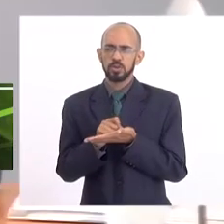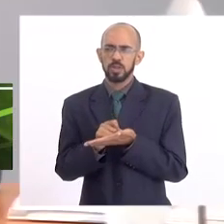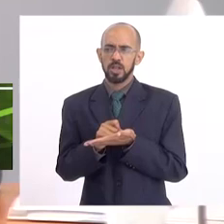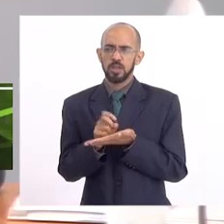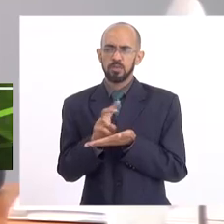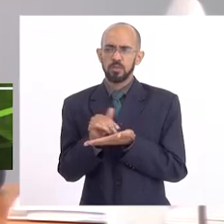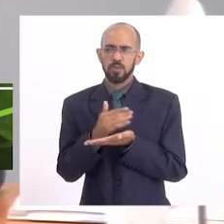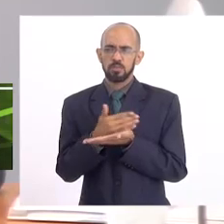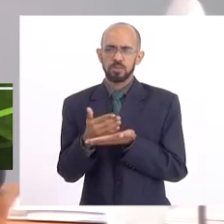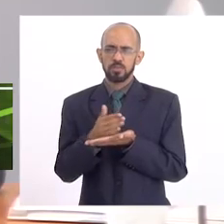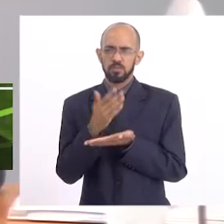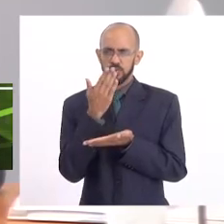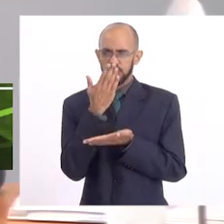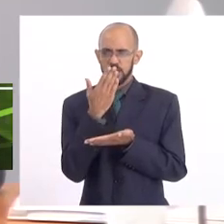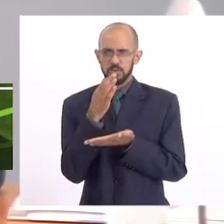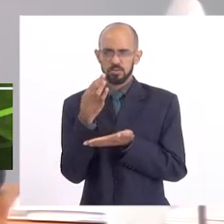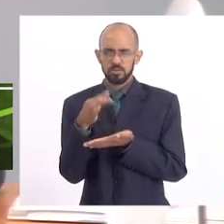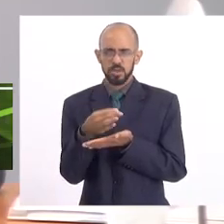Aí...